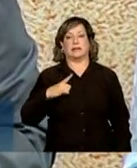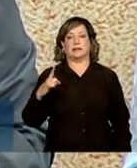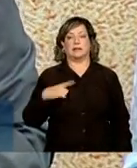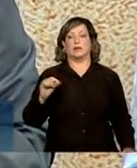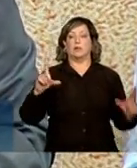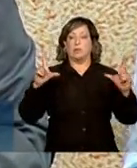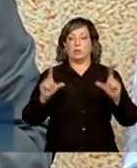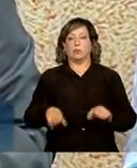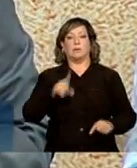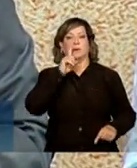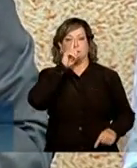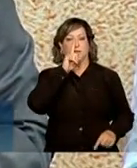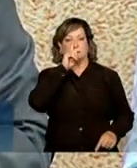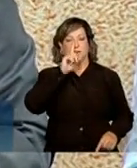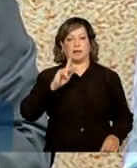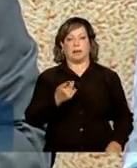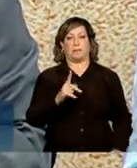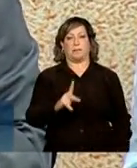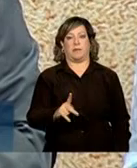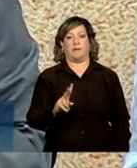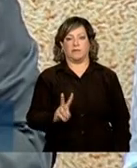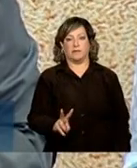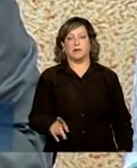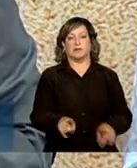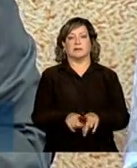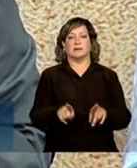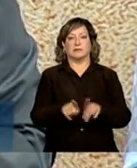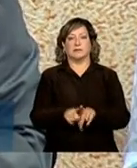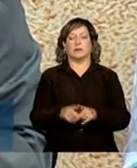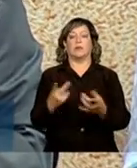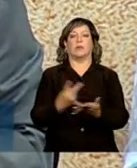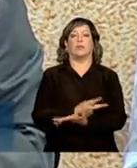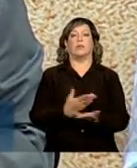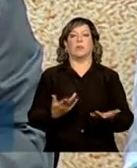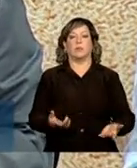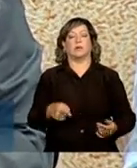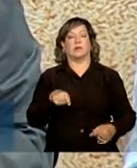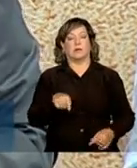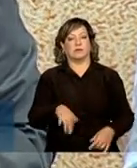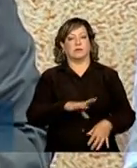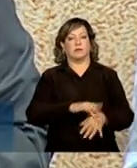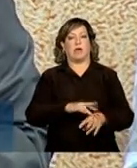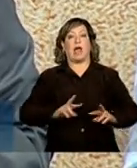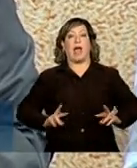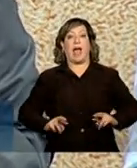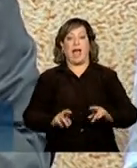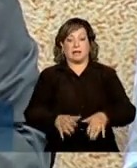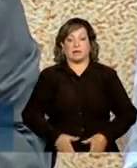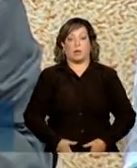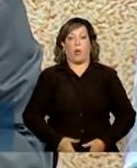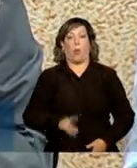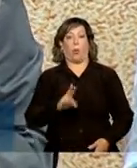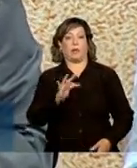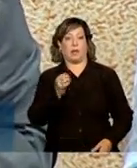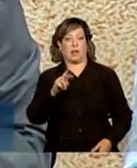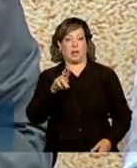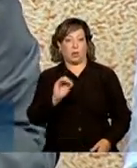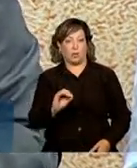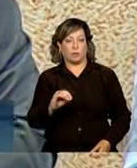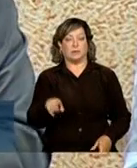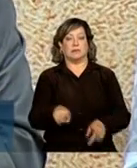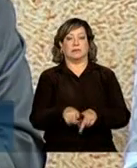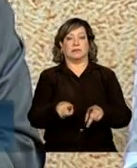redução do Risco do HPV da incidência do HPV do câncer de colo de ú das mulheres e também um